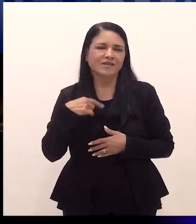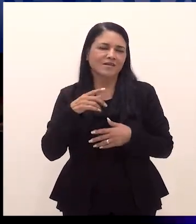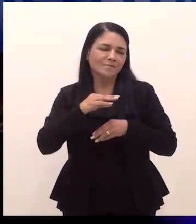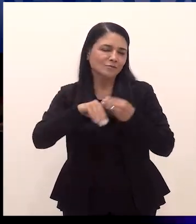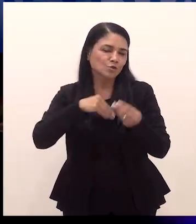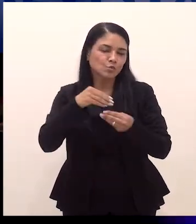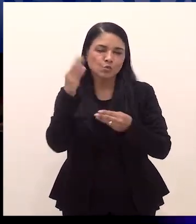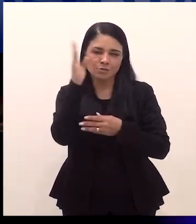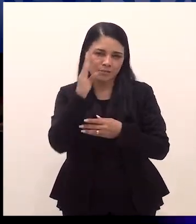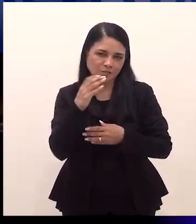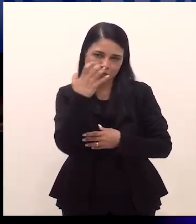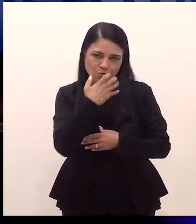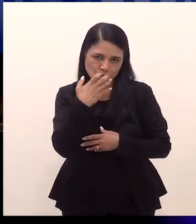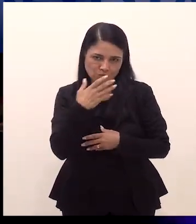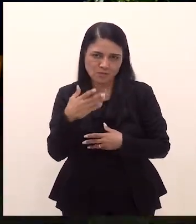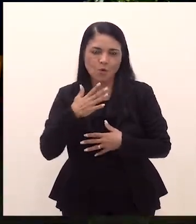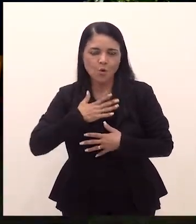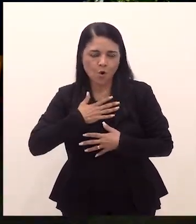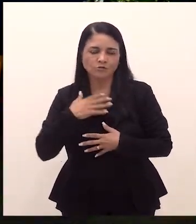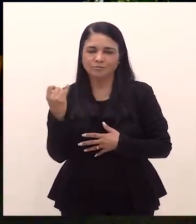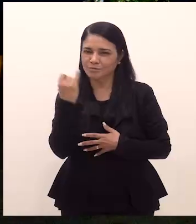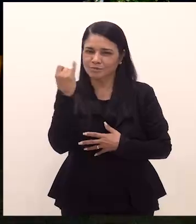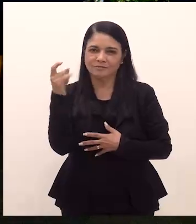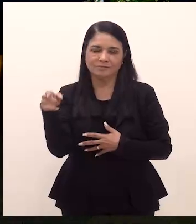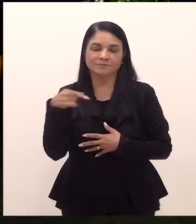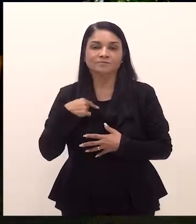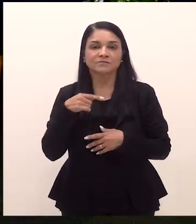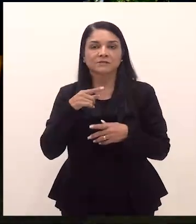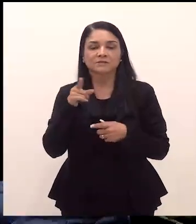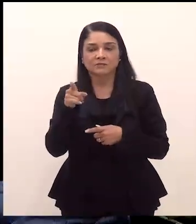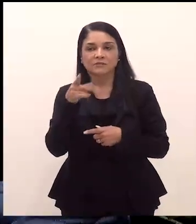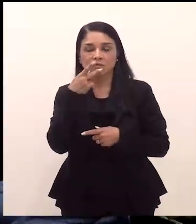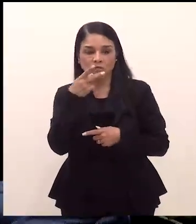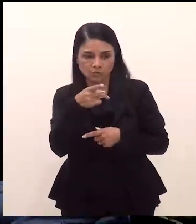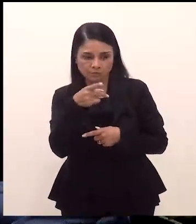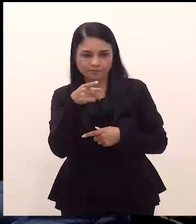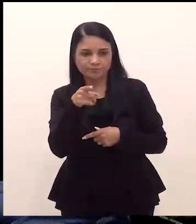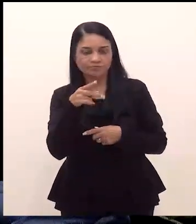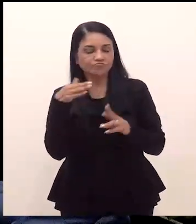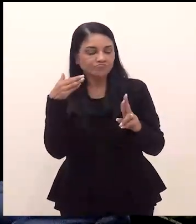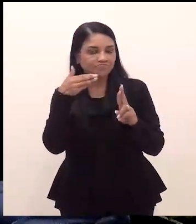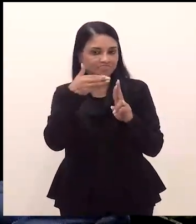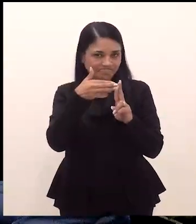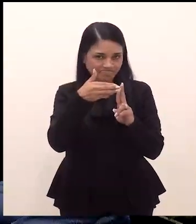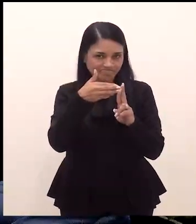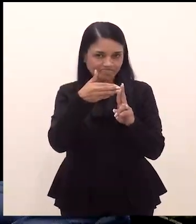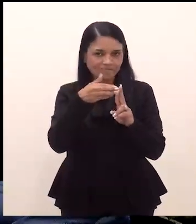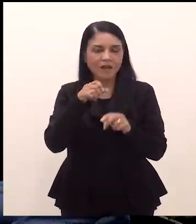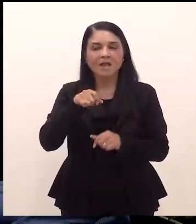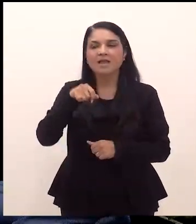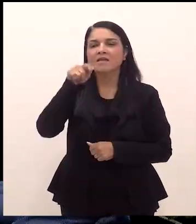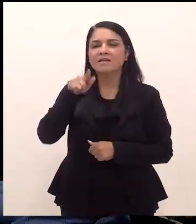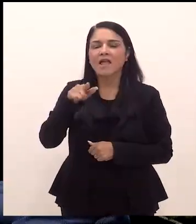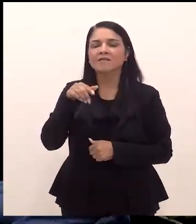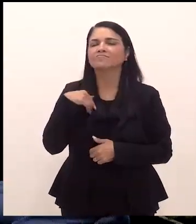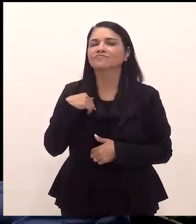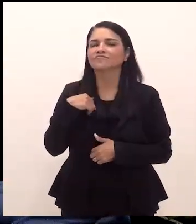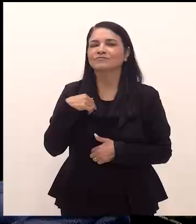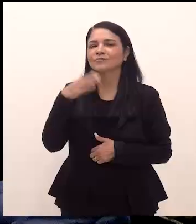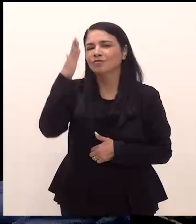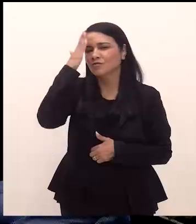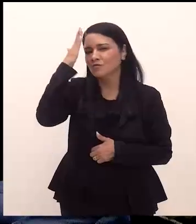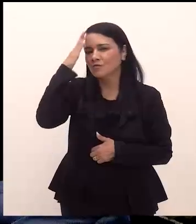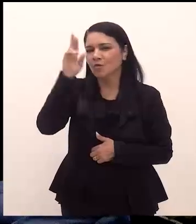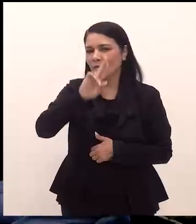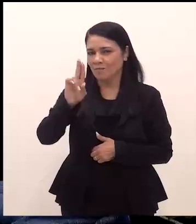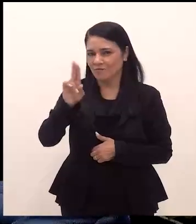para mim, é o que é precioso. A despeito dos sanfoneiros que você citou, que você tem como referência, quem mais está no teu